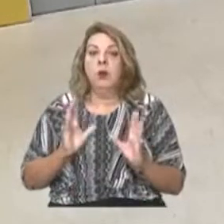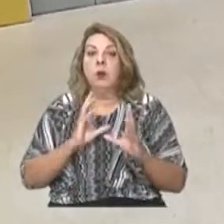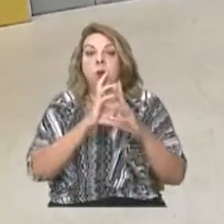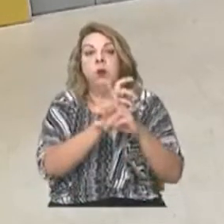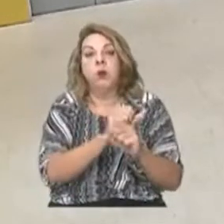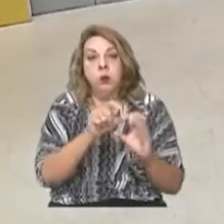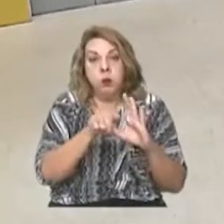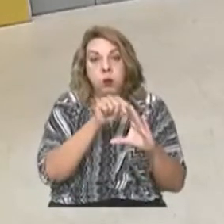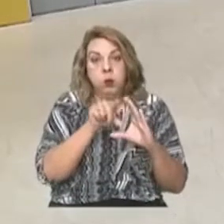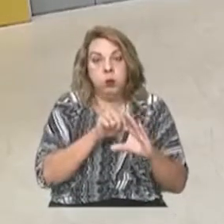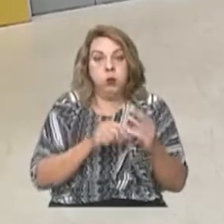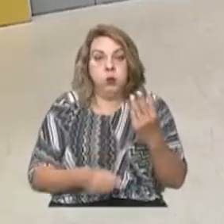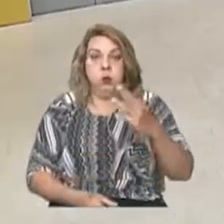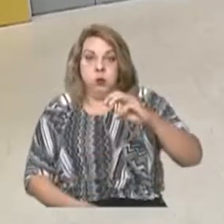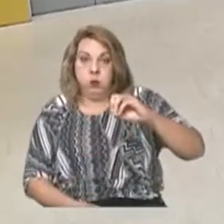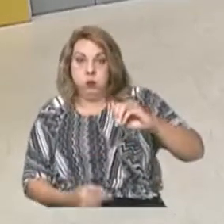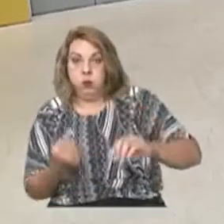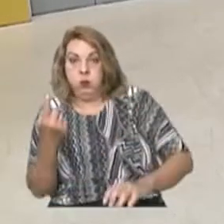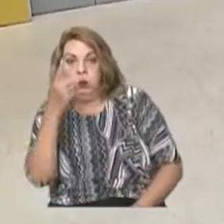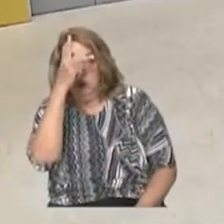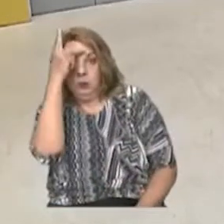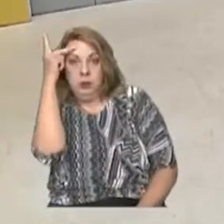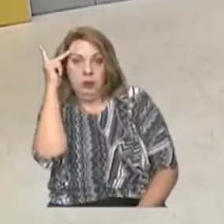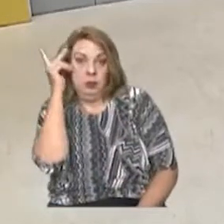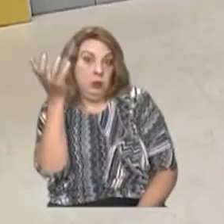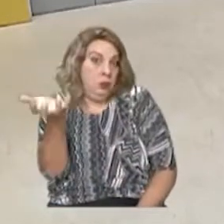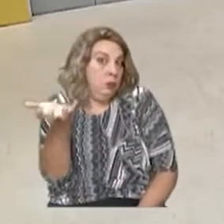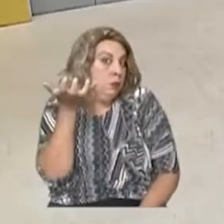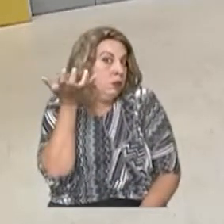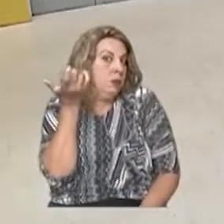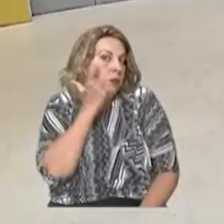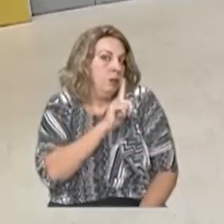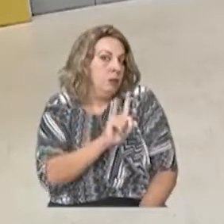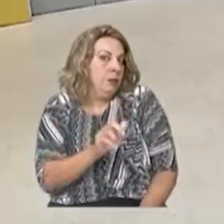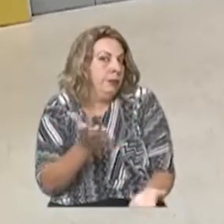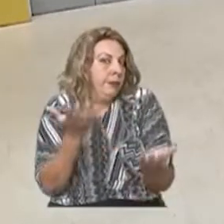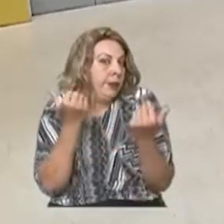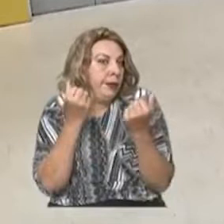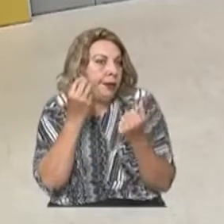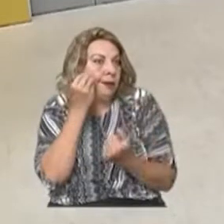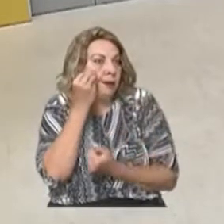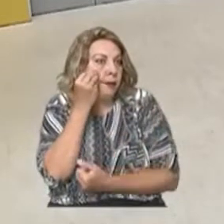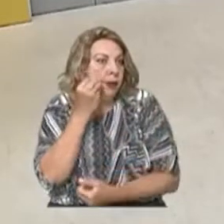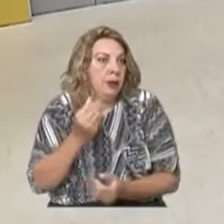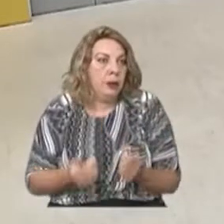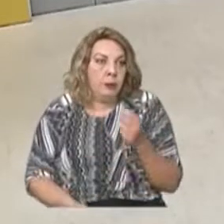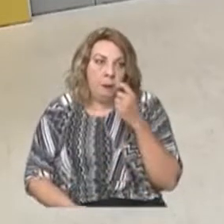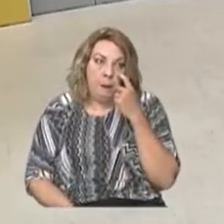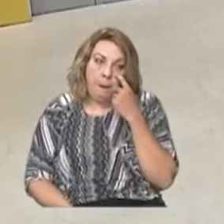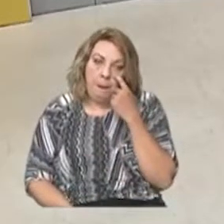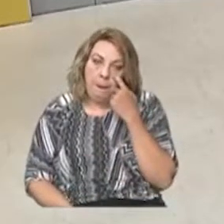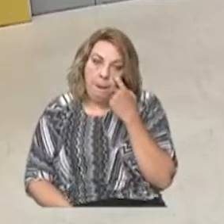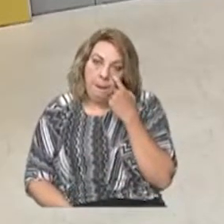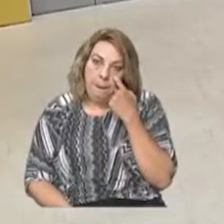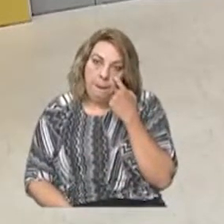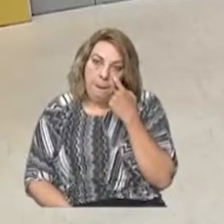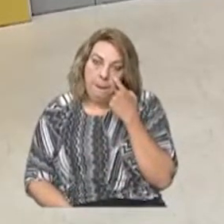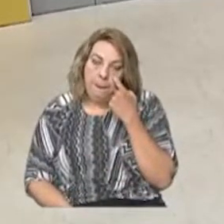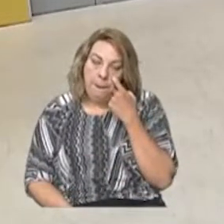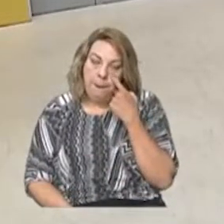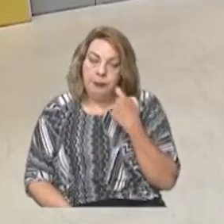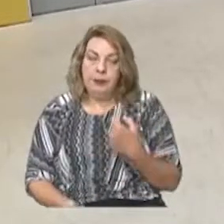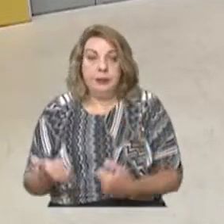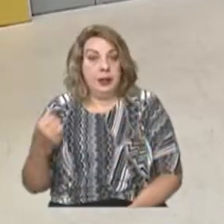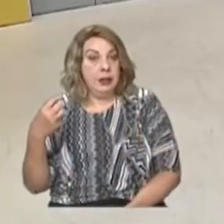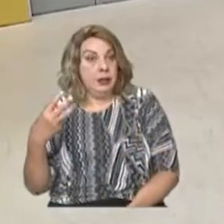já saíram do Globo, um título já querendo levar a chave do carro. Vamos ver. Ai, ai, ai, ai, ai,